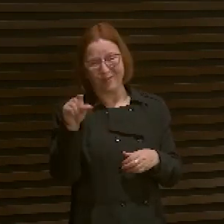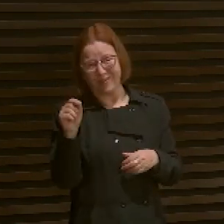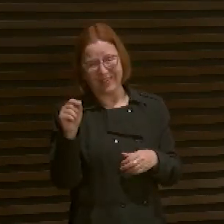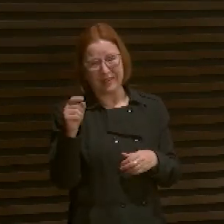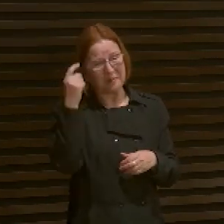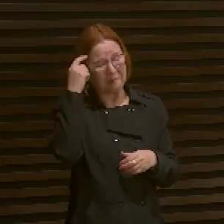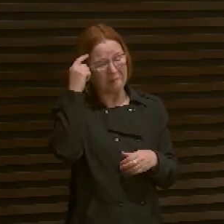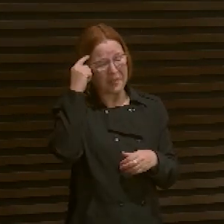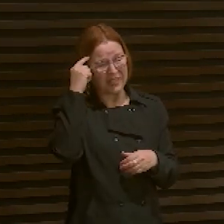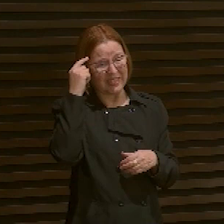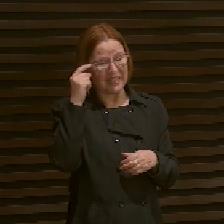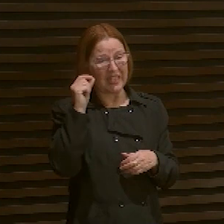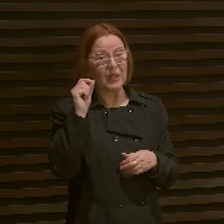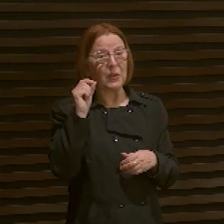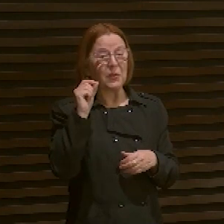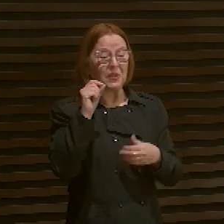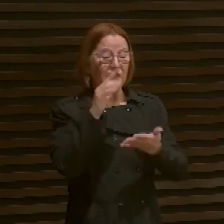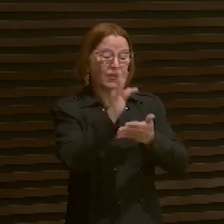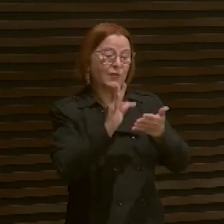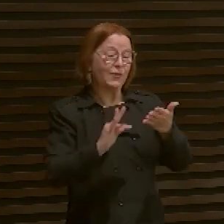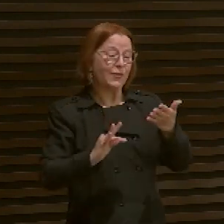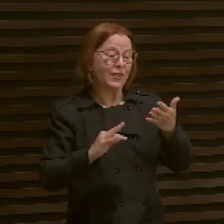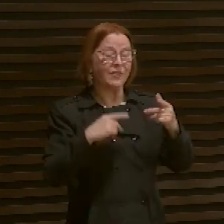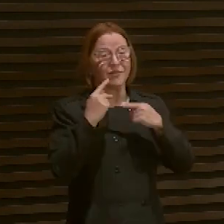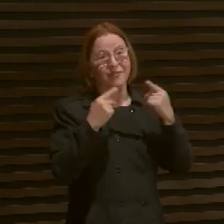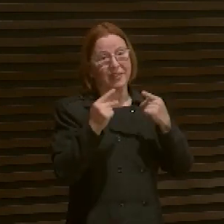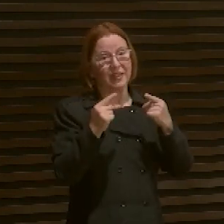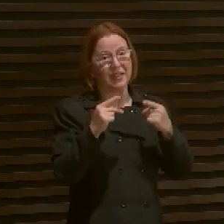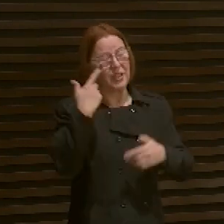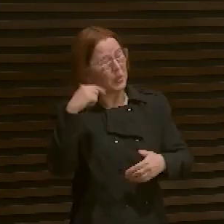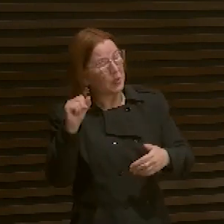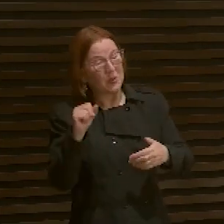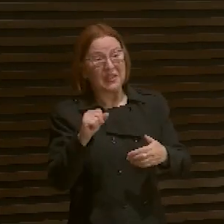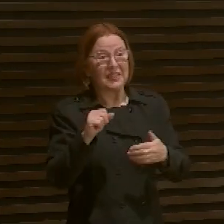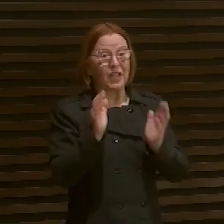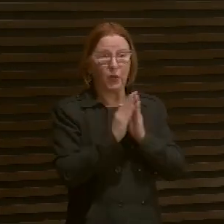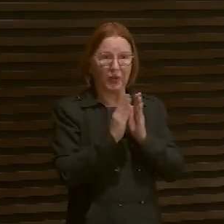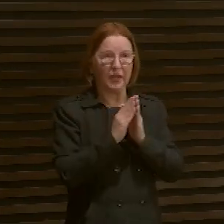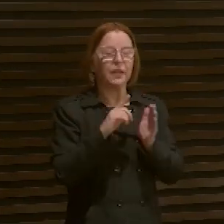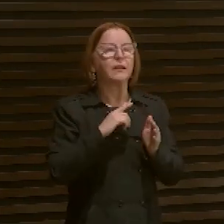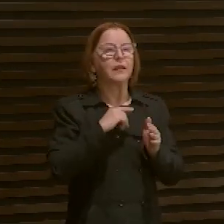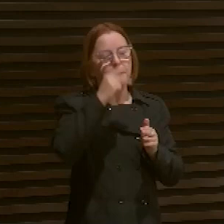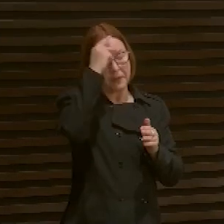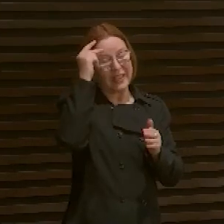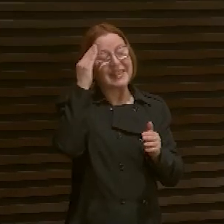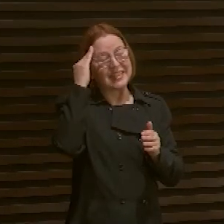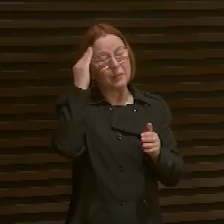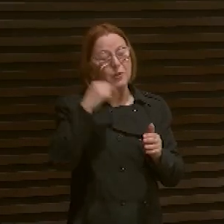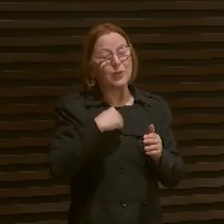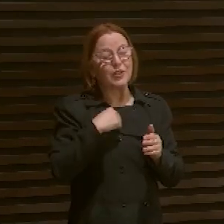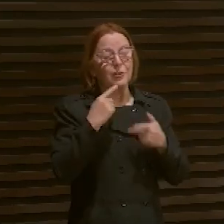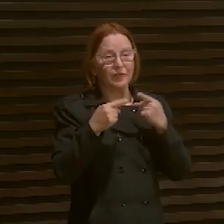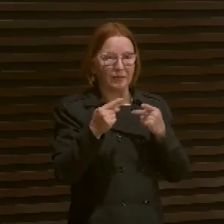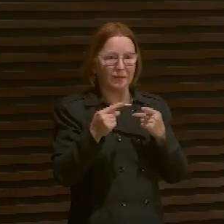no que o texto está dizendo. Você não consegue orar. Tem gente aqui que sabe do que eu estou falando. Então, é